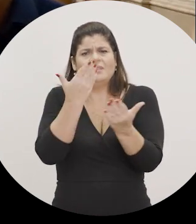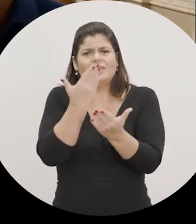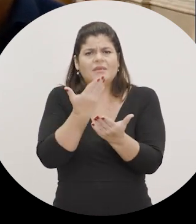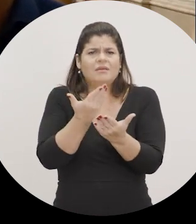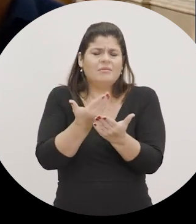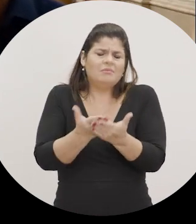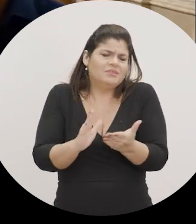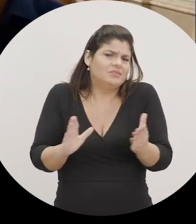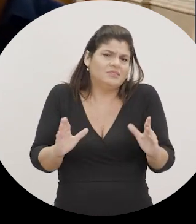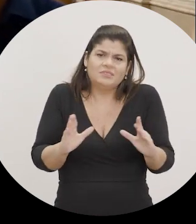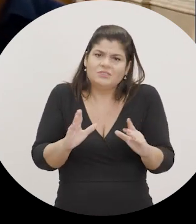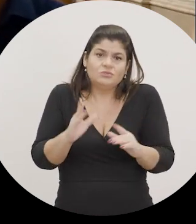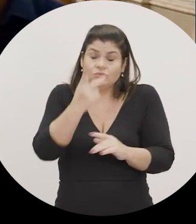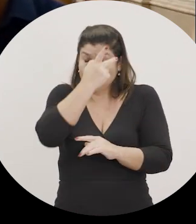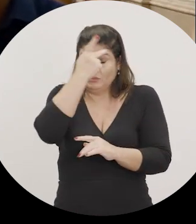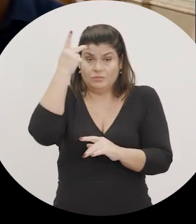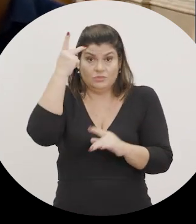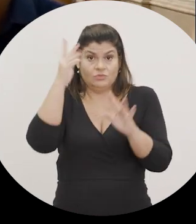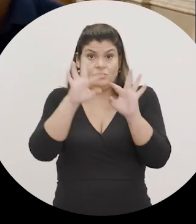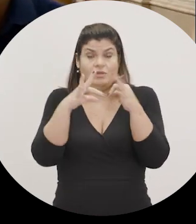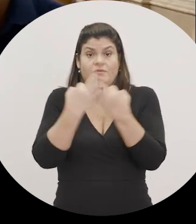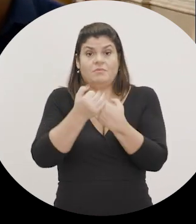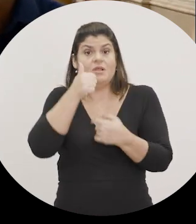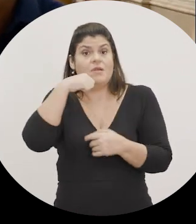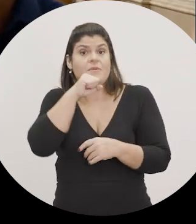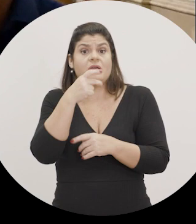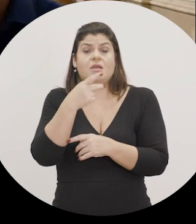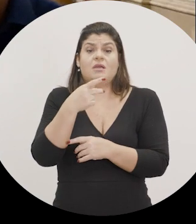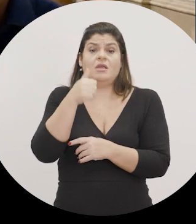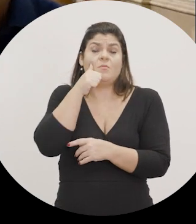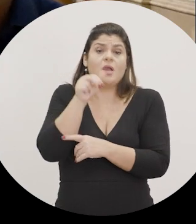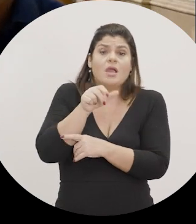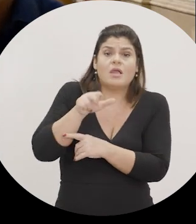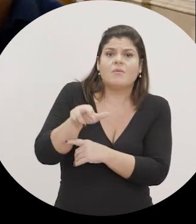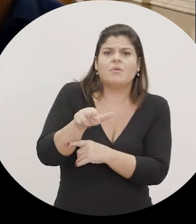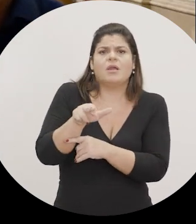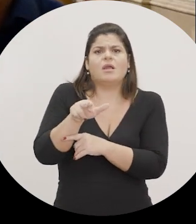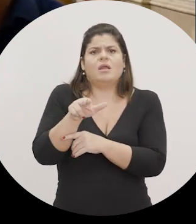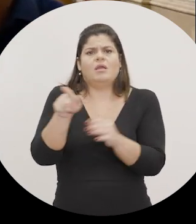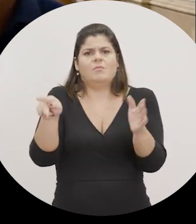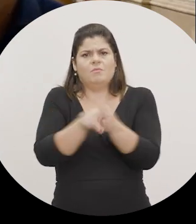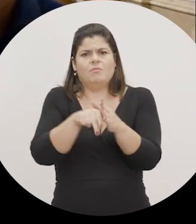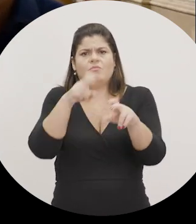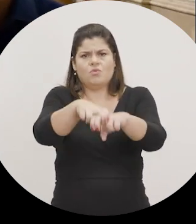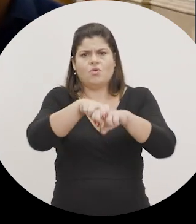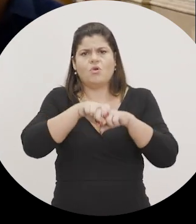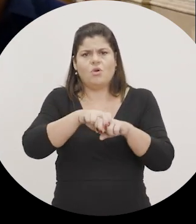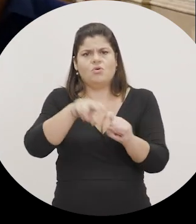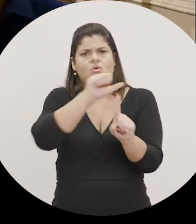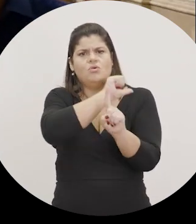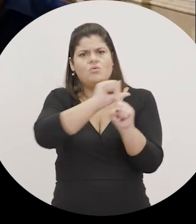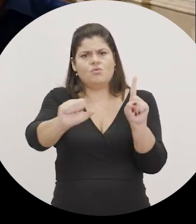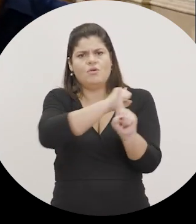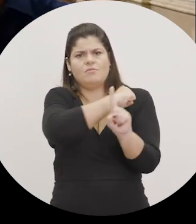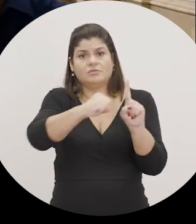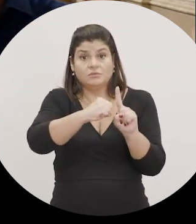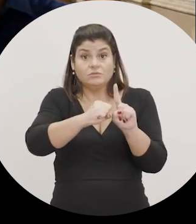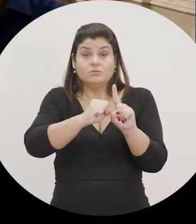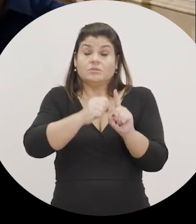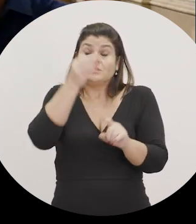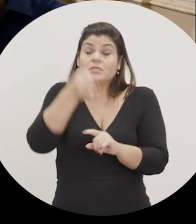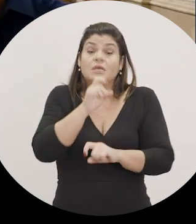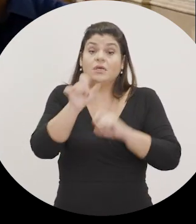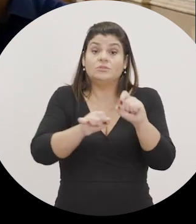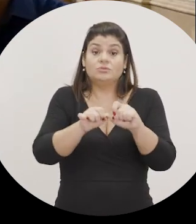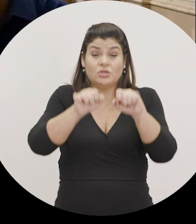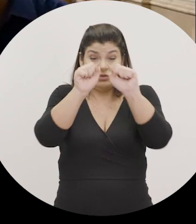de ter perdido, né, um ente querido, uma mãe, uma irmã, para o feminicídio. E eu tenho certeza